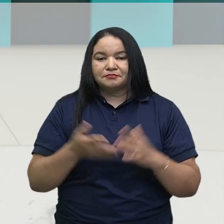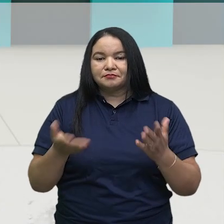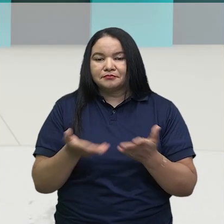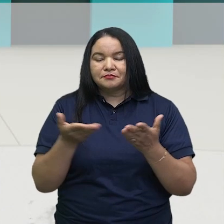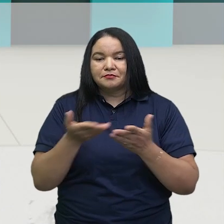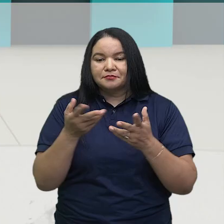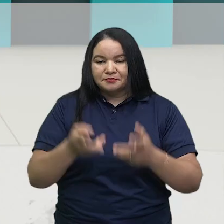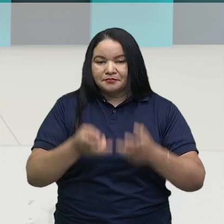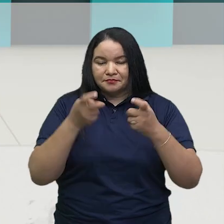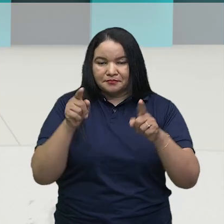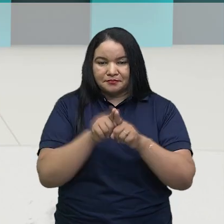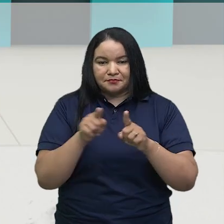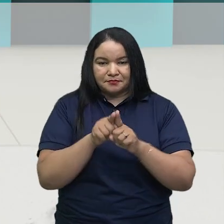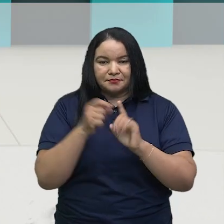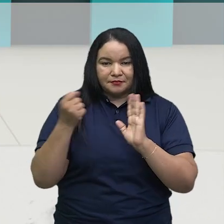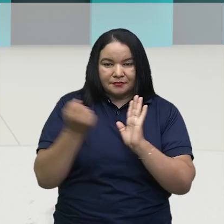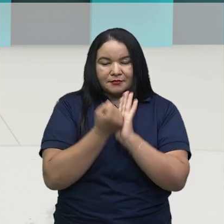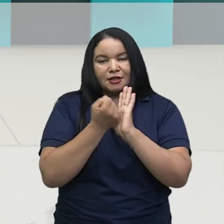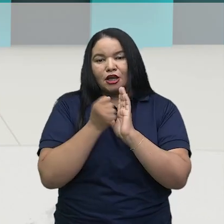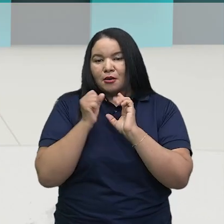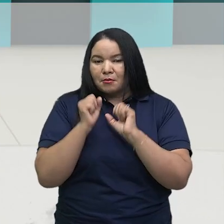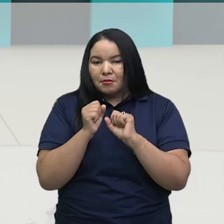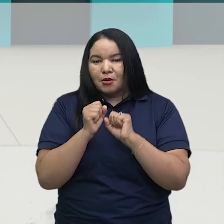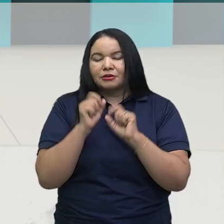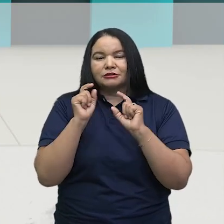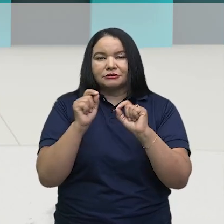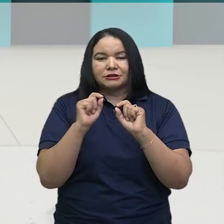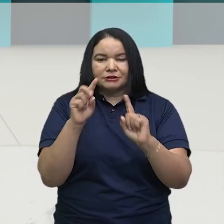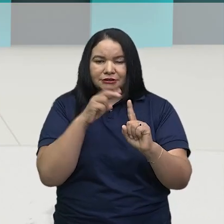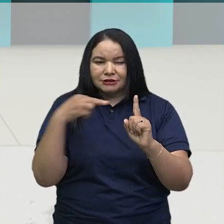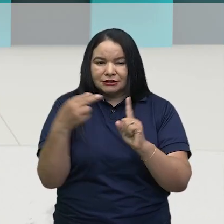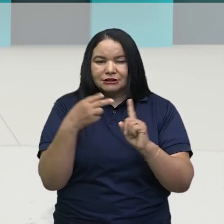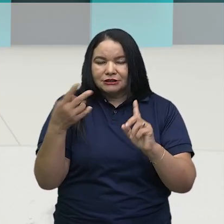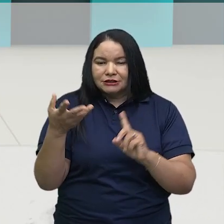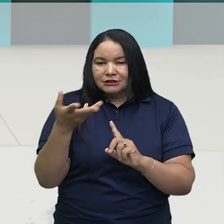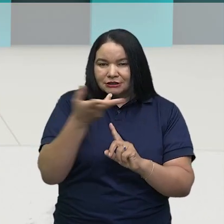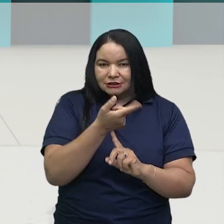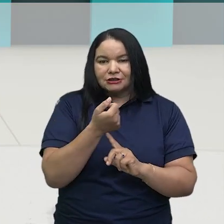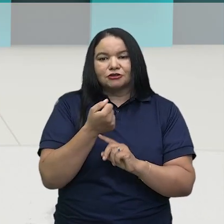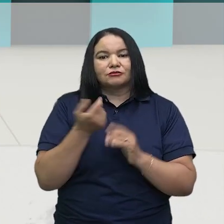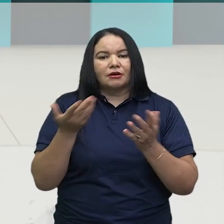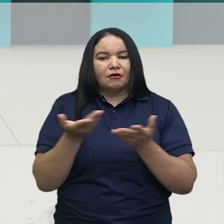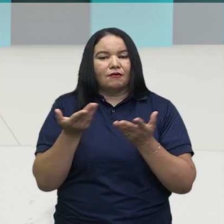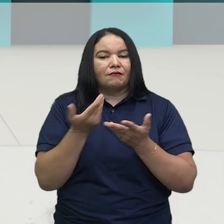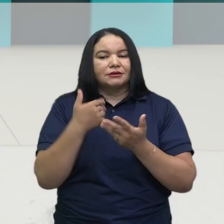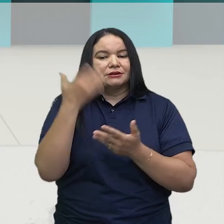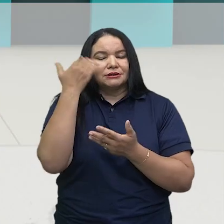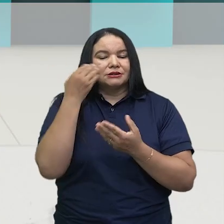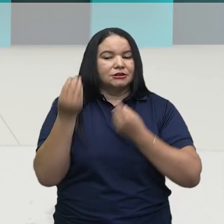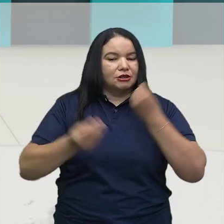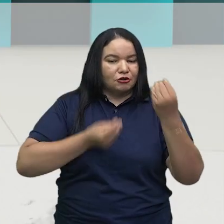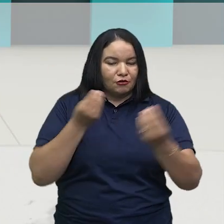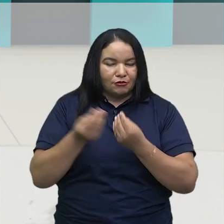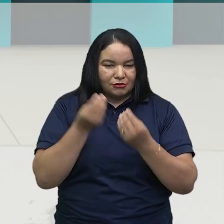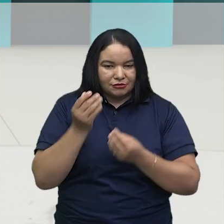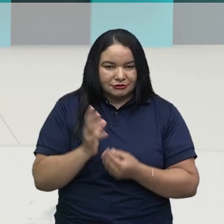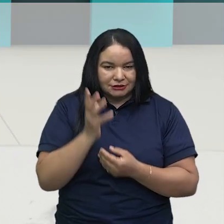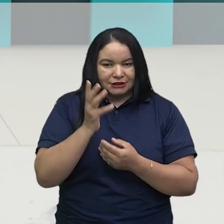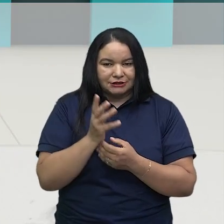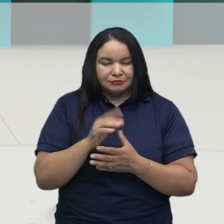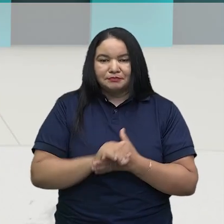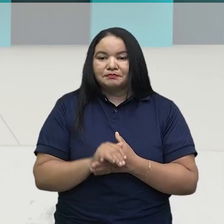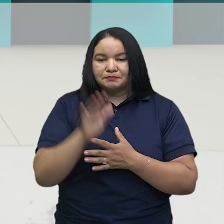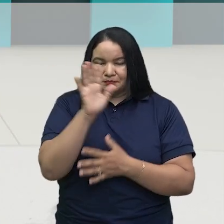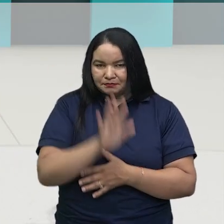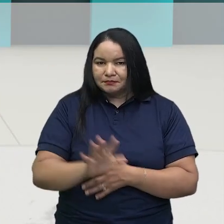nós vamos perceber que esse patrimônio, ele também pode ter um olhar artístico. E vamos começar entendendo esse olhar artístico